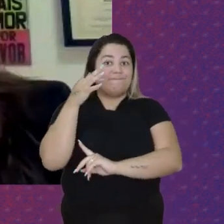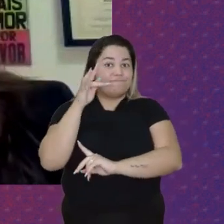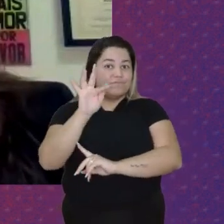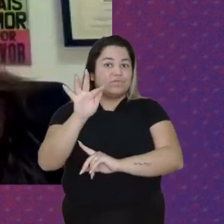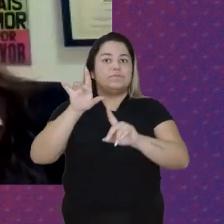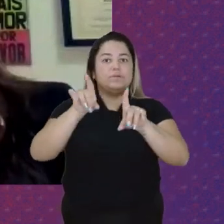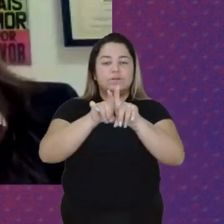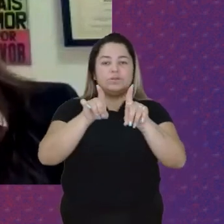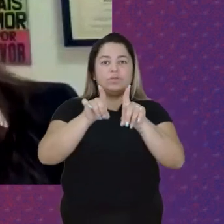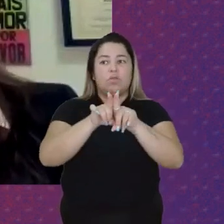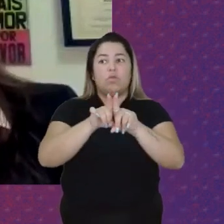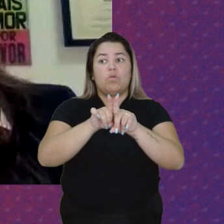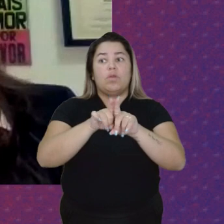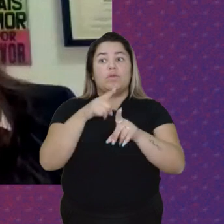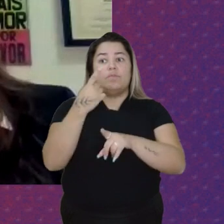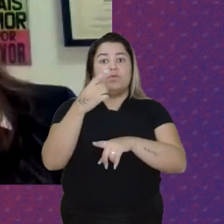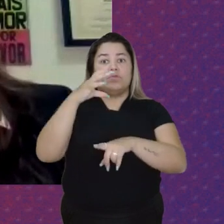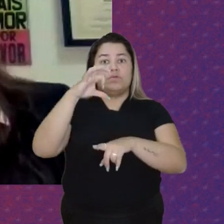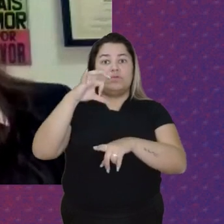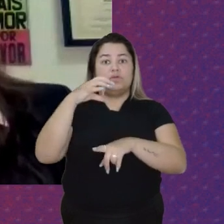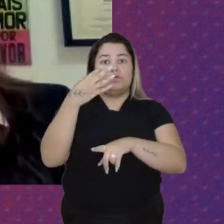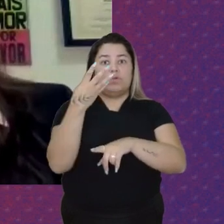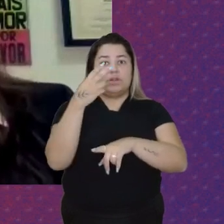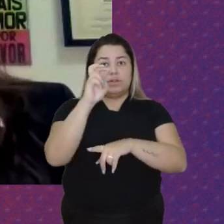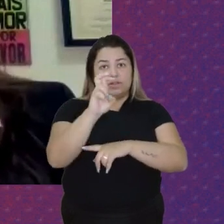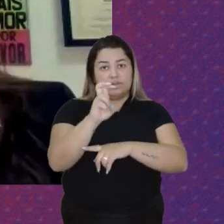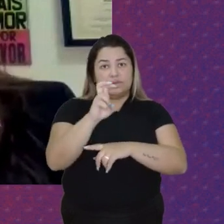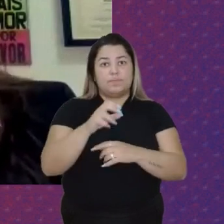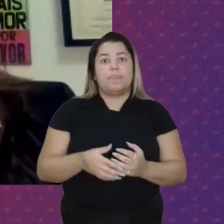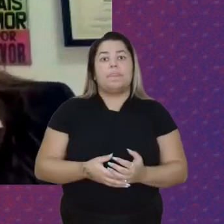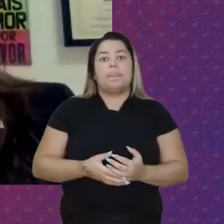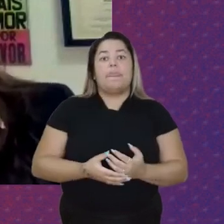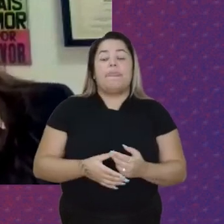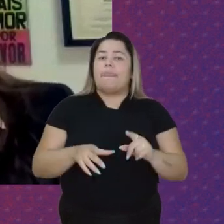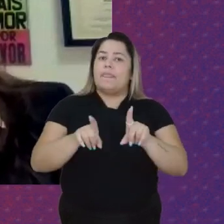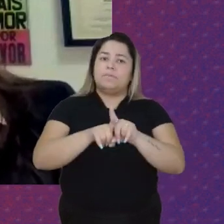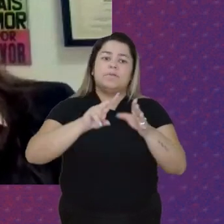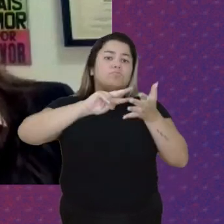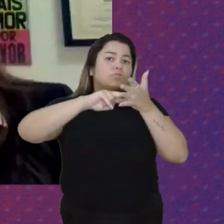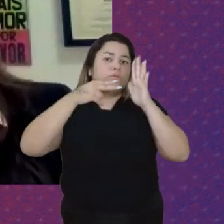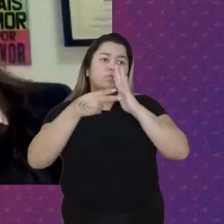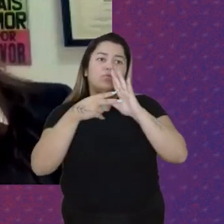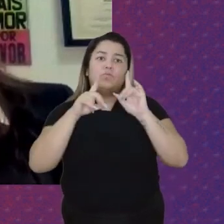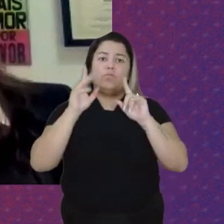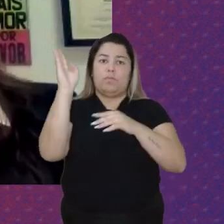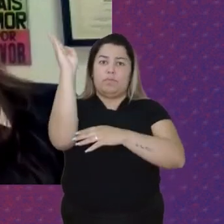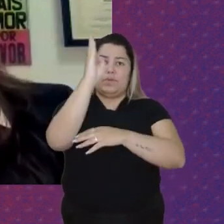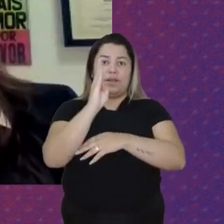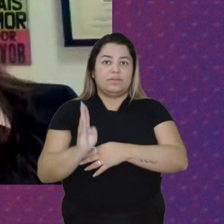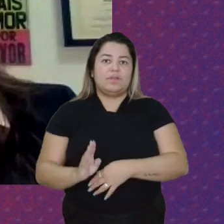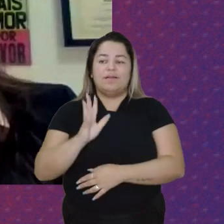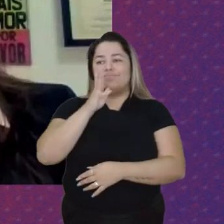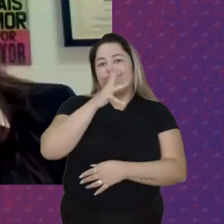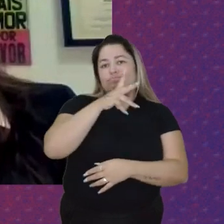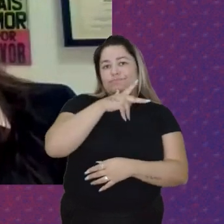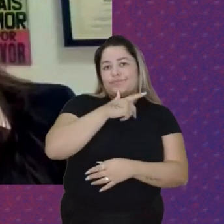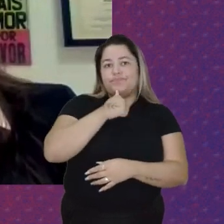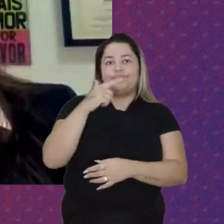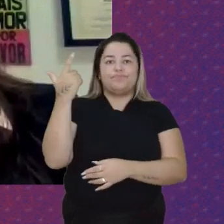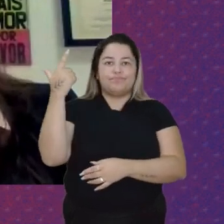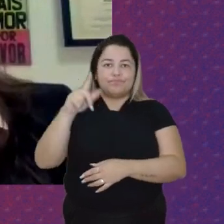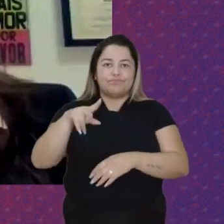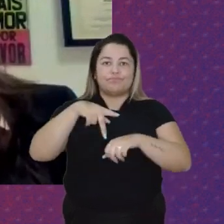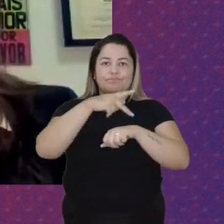direitos políticos apenas em 1945, então isso não significa que o Brasil está atrasado com relação aos outros países